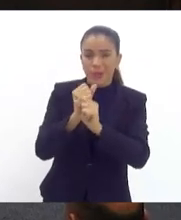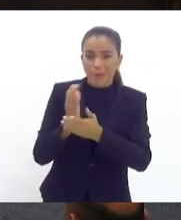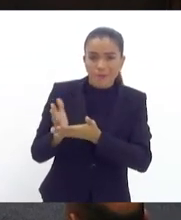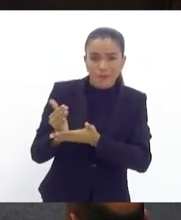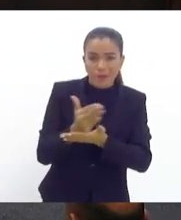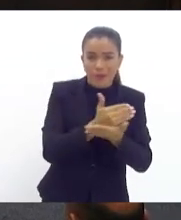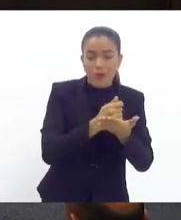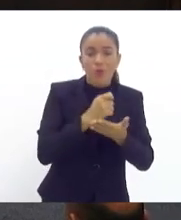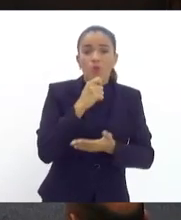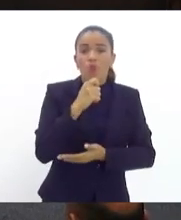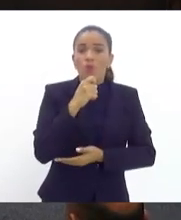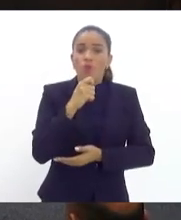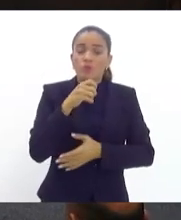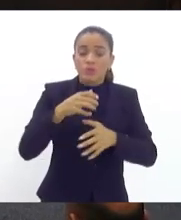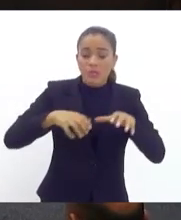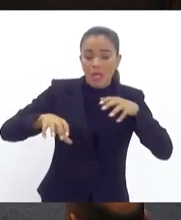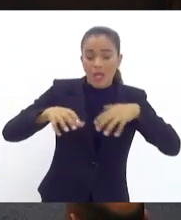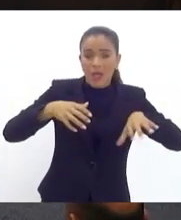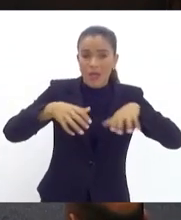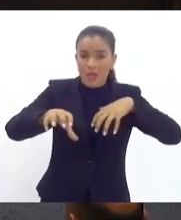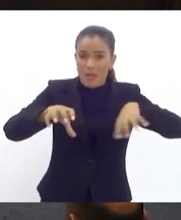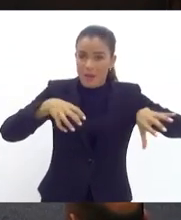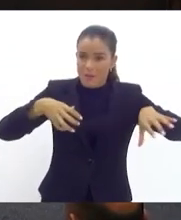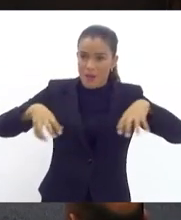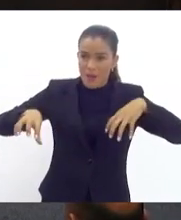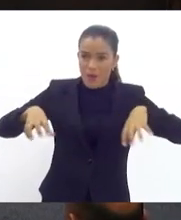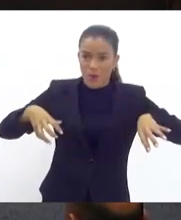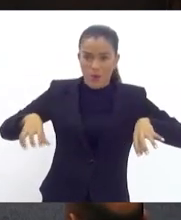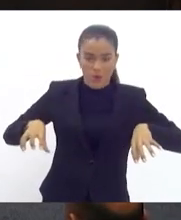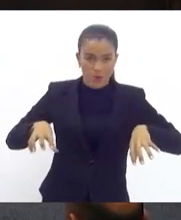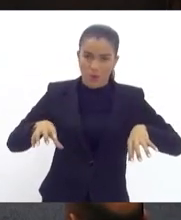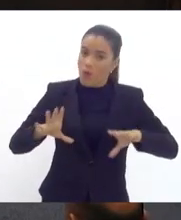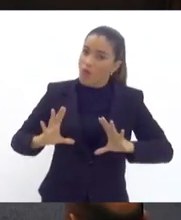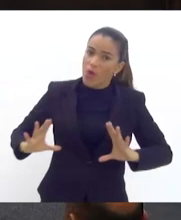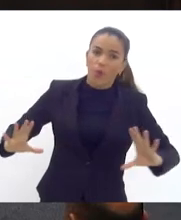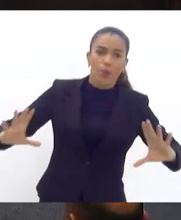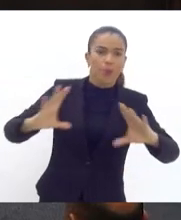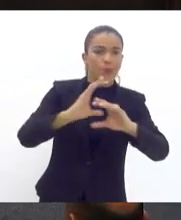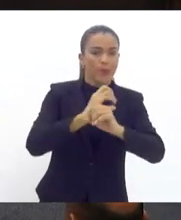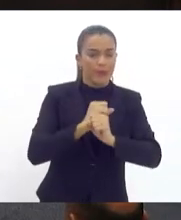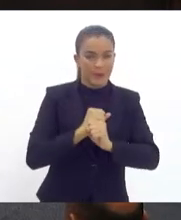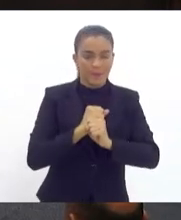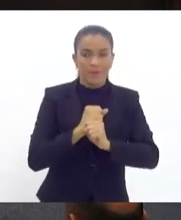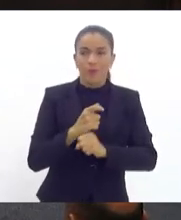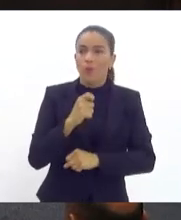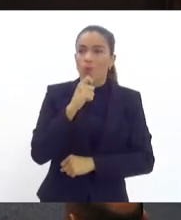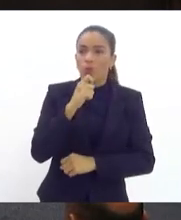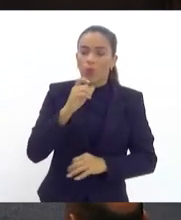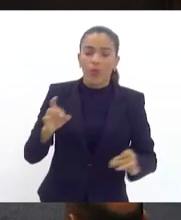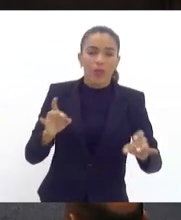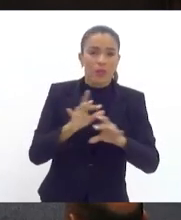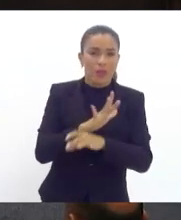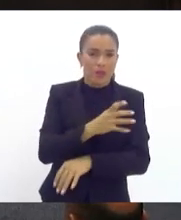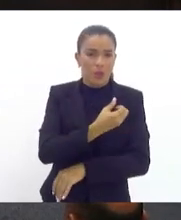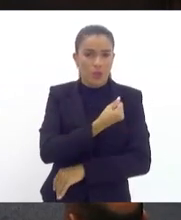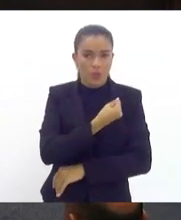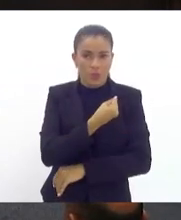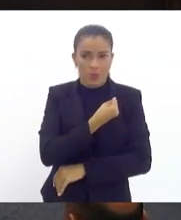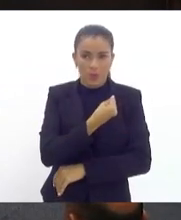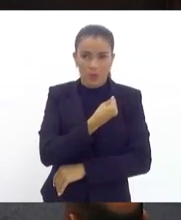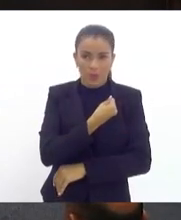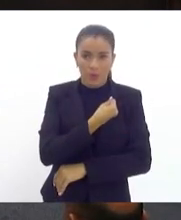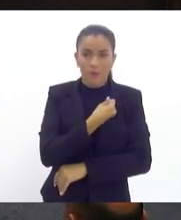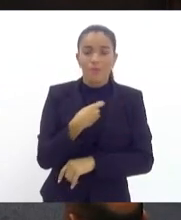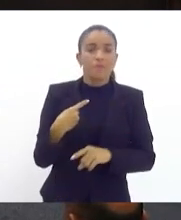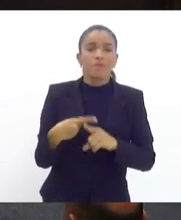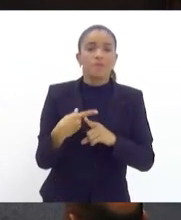discriminação de que região por região foi um levantamento Global não se tem esse número porque esse